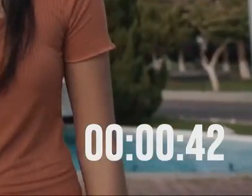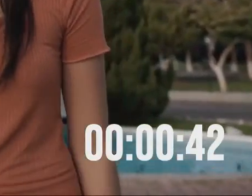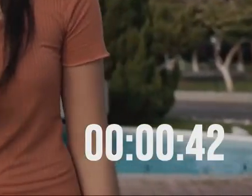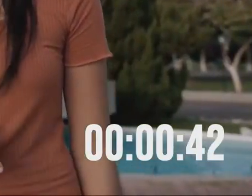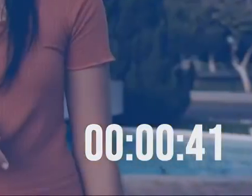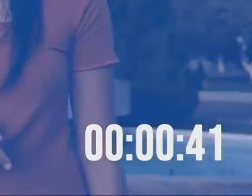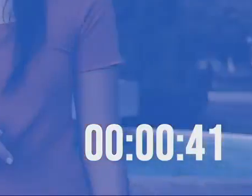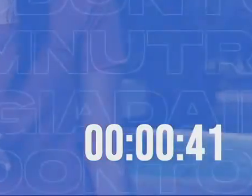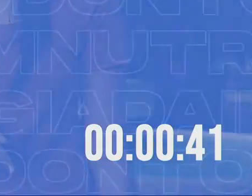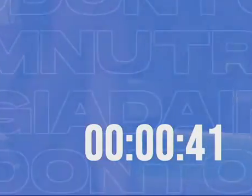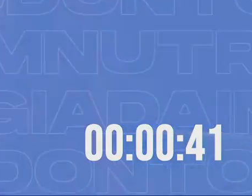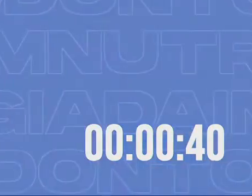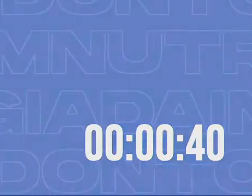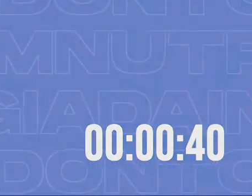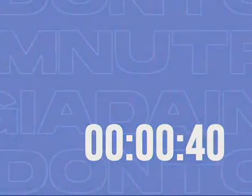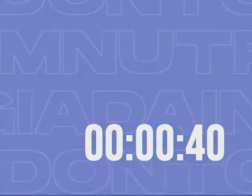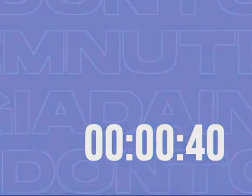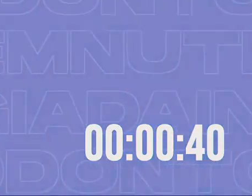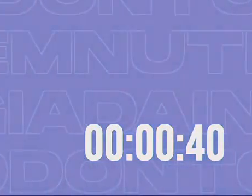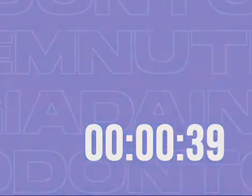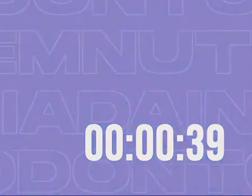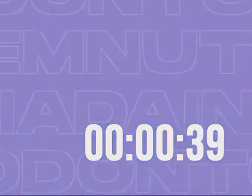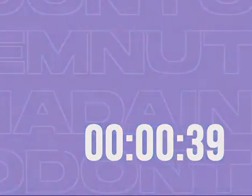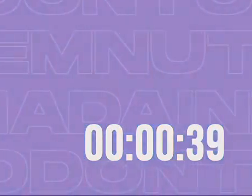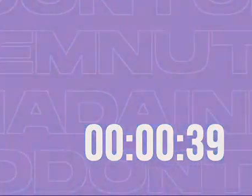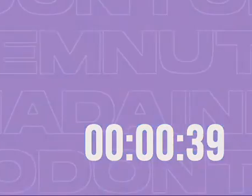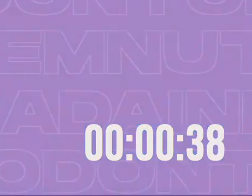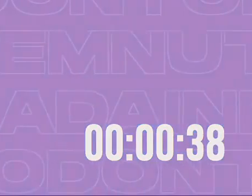novo, viva aqui!